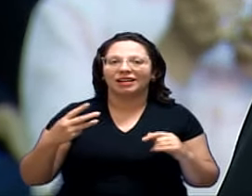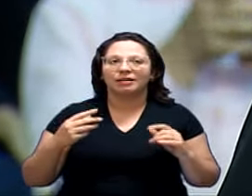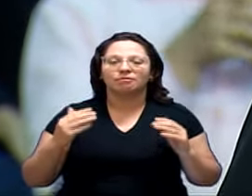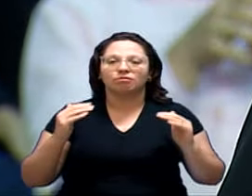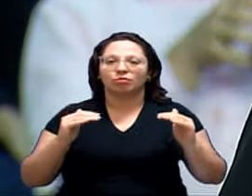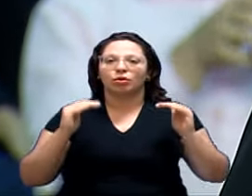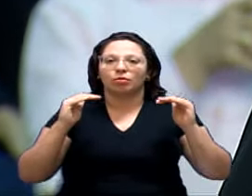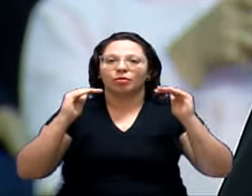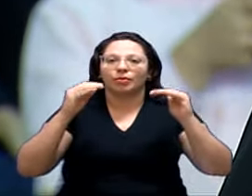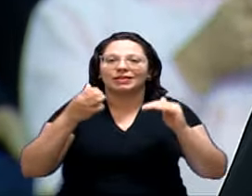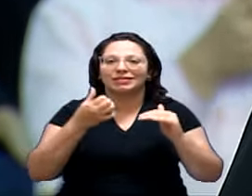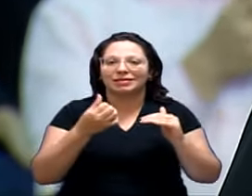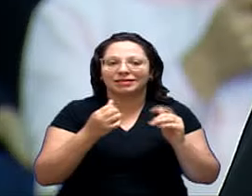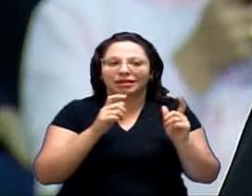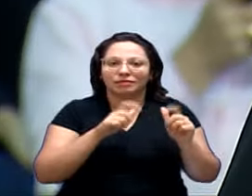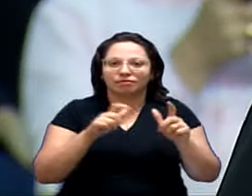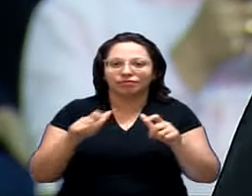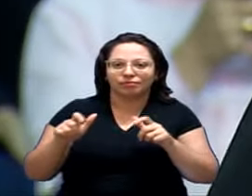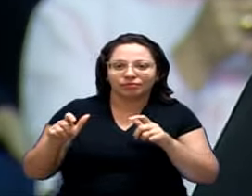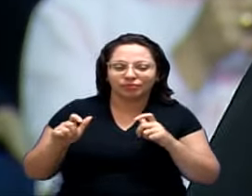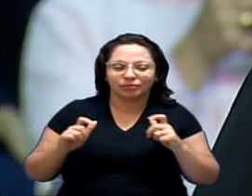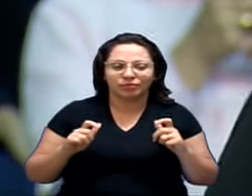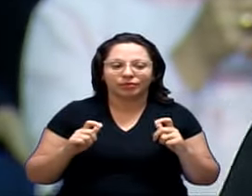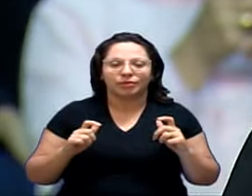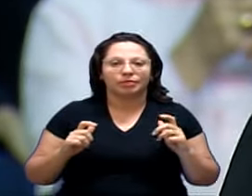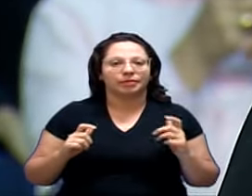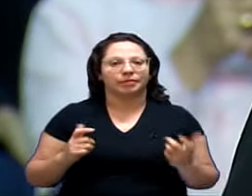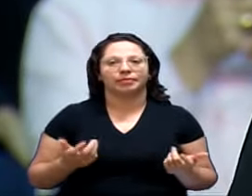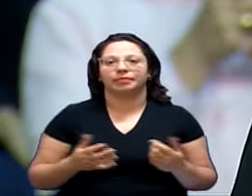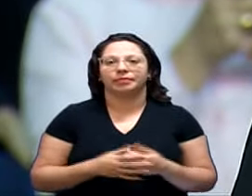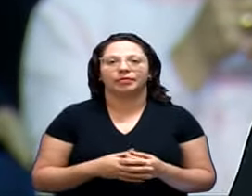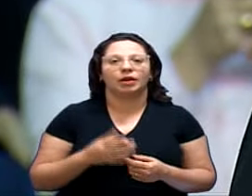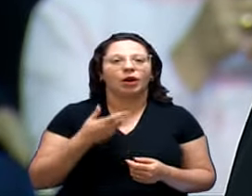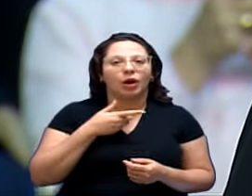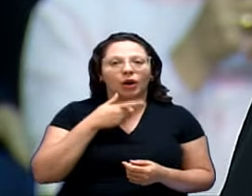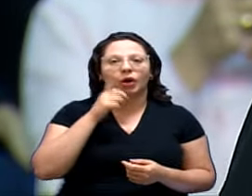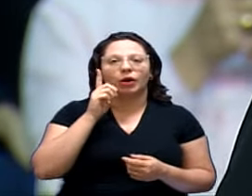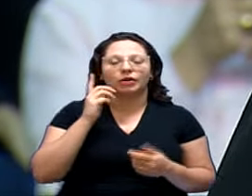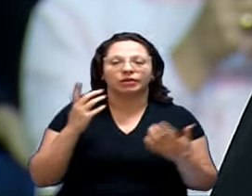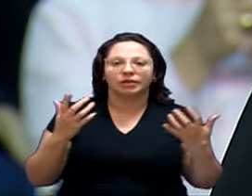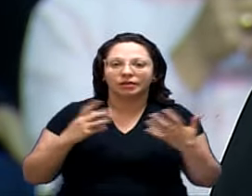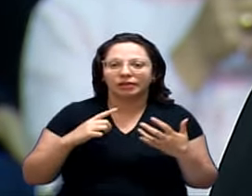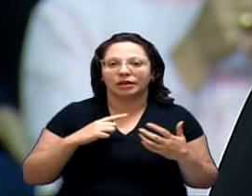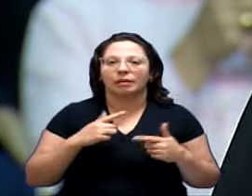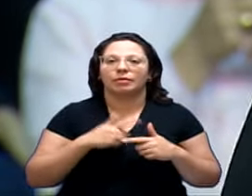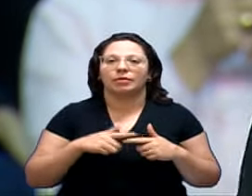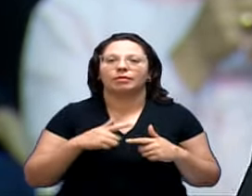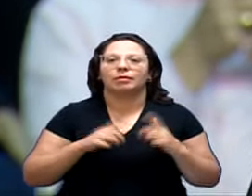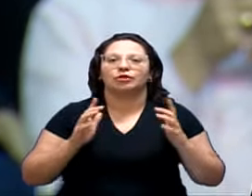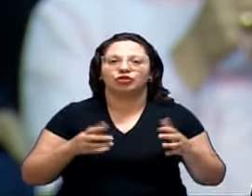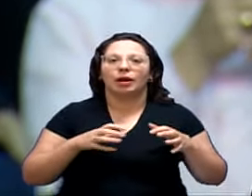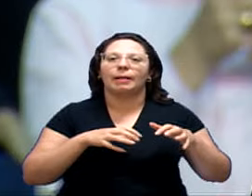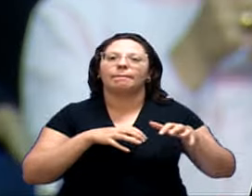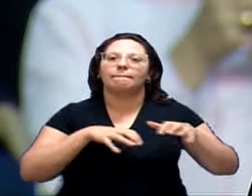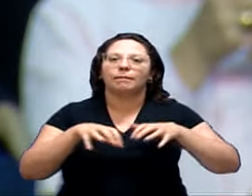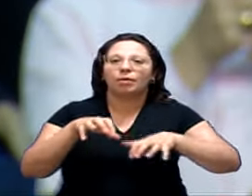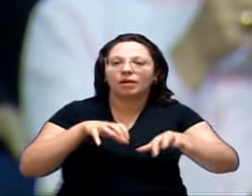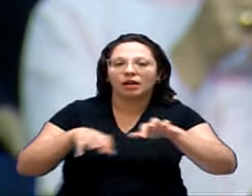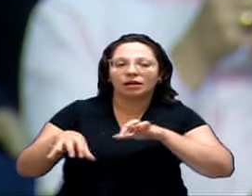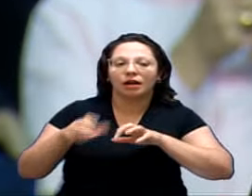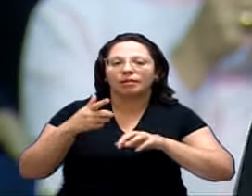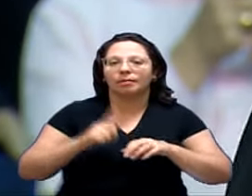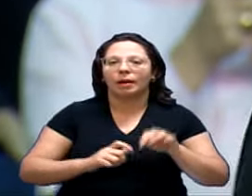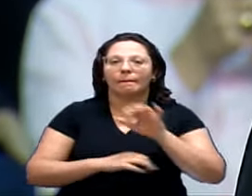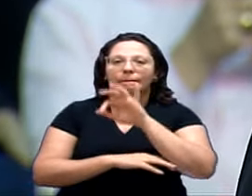por andar que vai sair na João Wagner vei aonde já existe grandes problemas tanto mobilidade e como meio ambiente